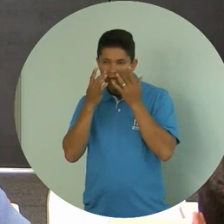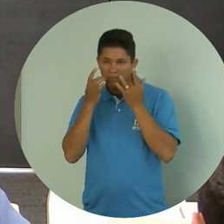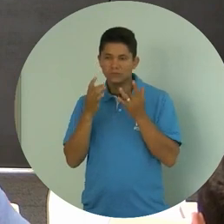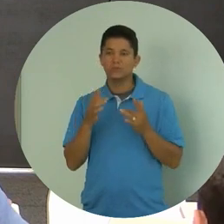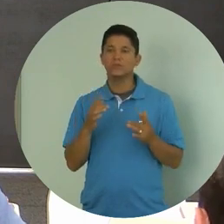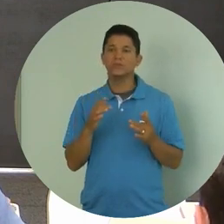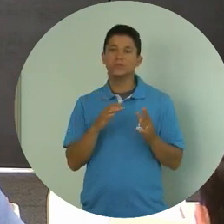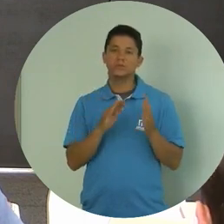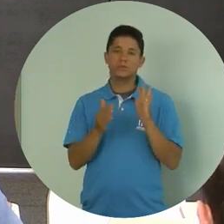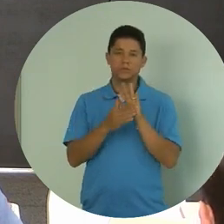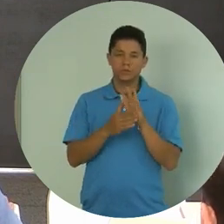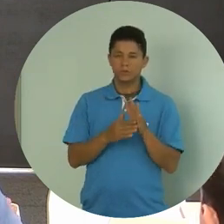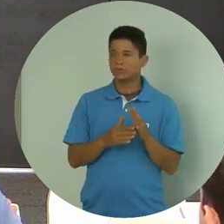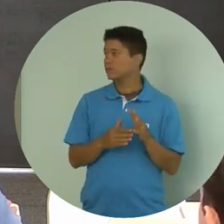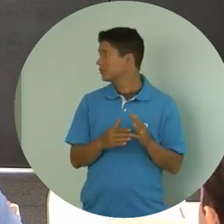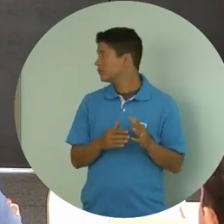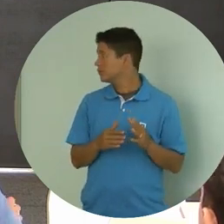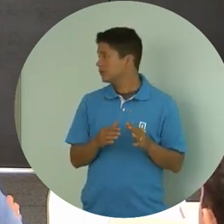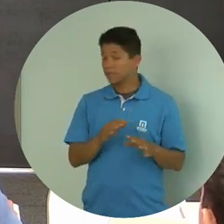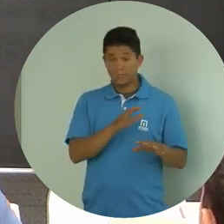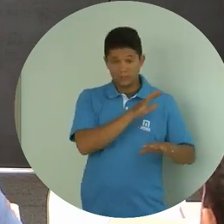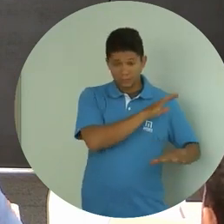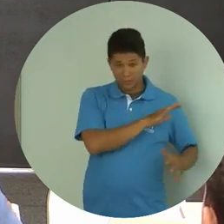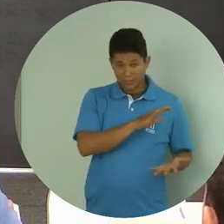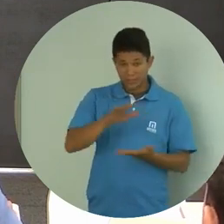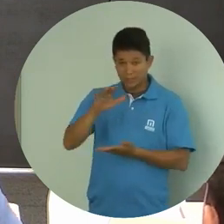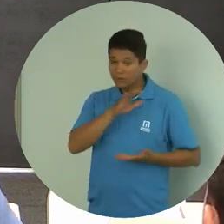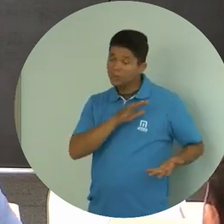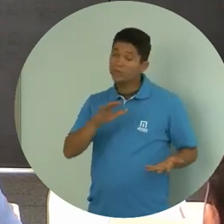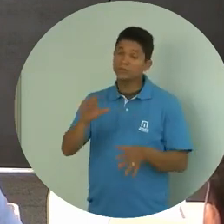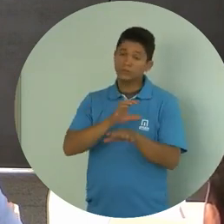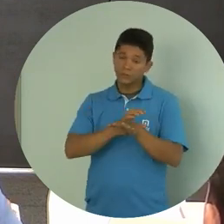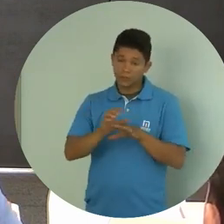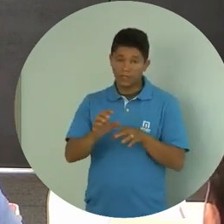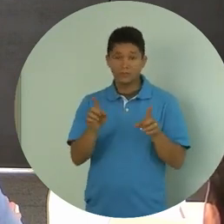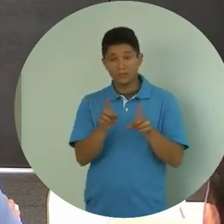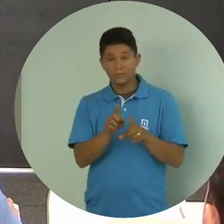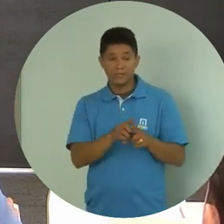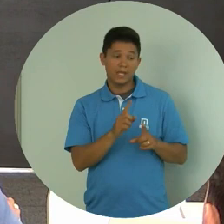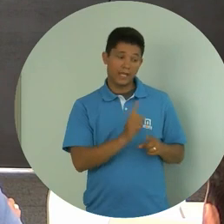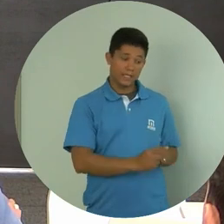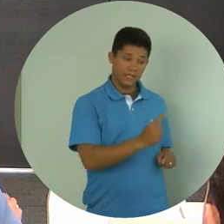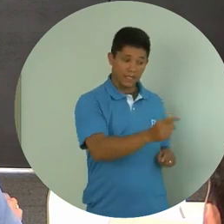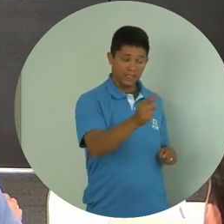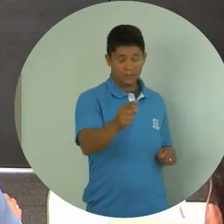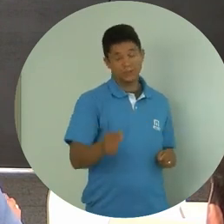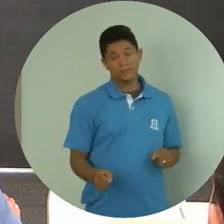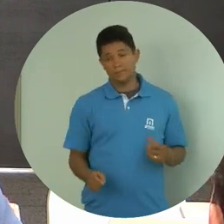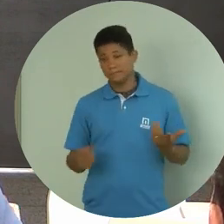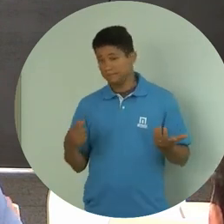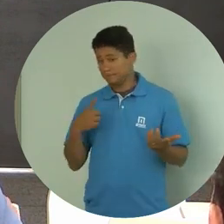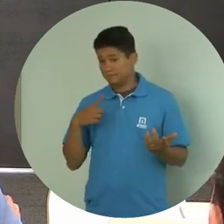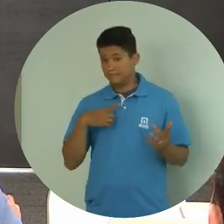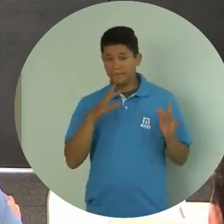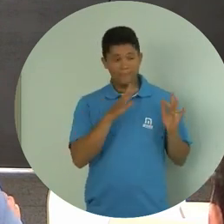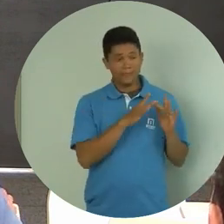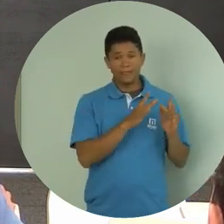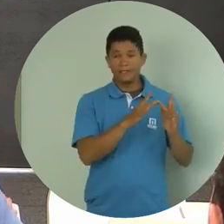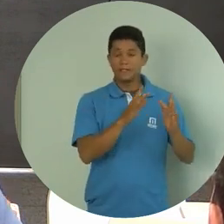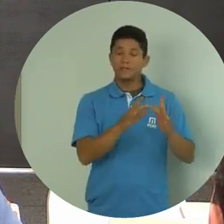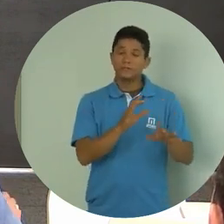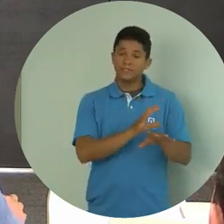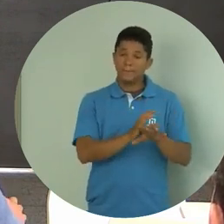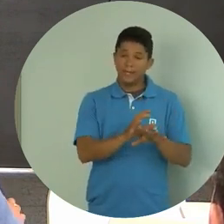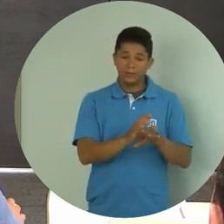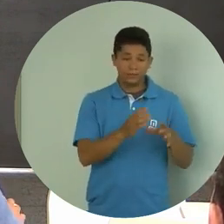todos esses fornecedores e entre eles também. Então, a gente teve que intercambiar cimento de um com